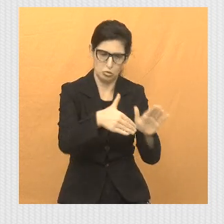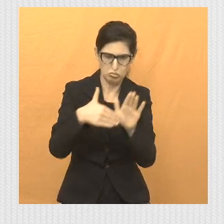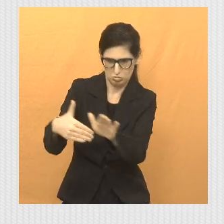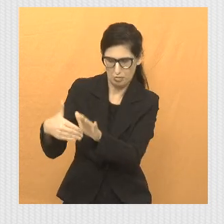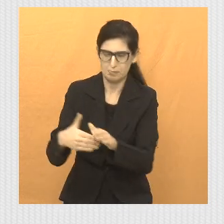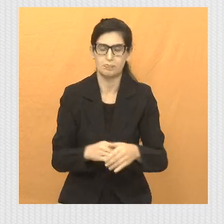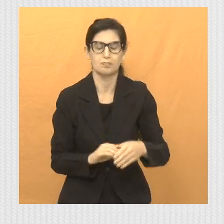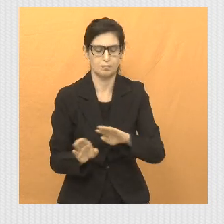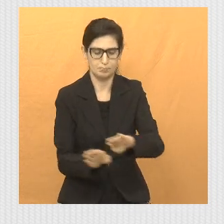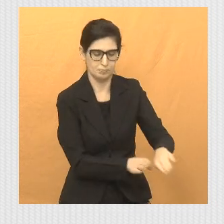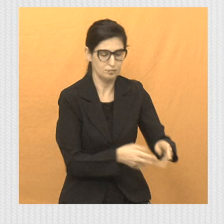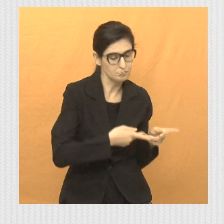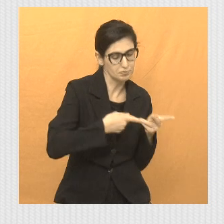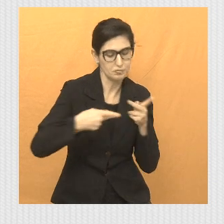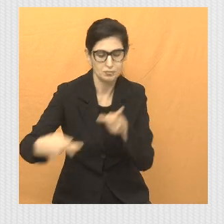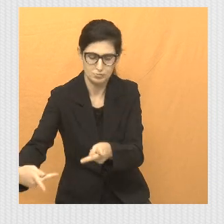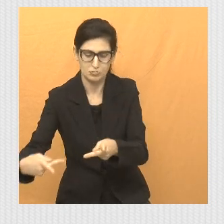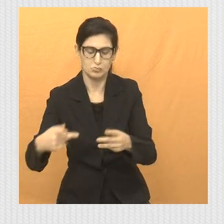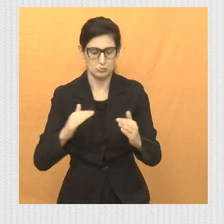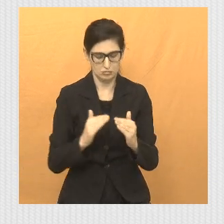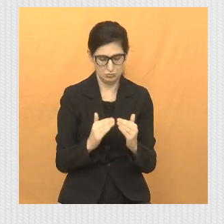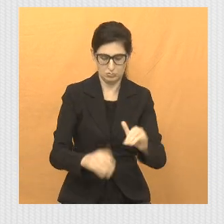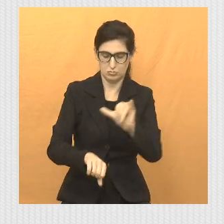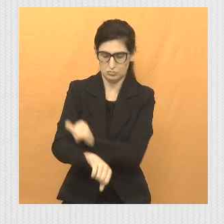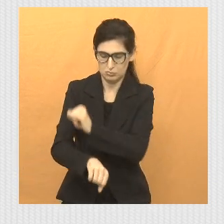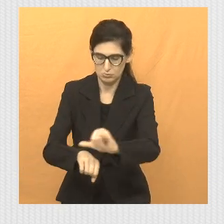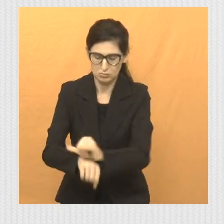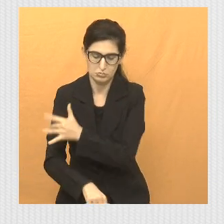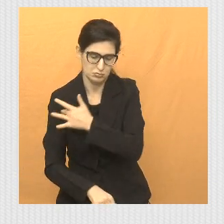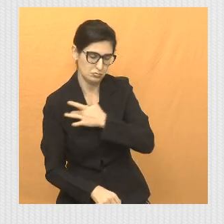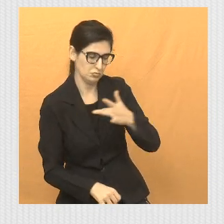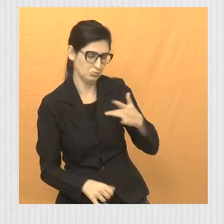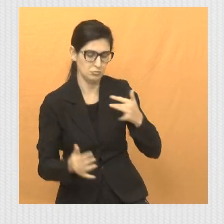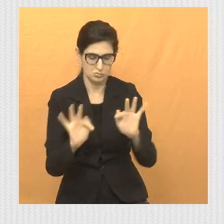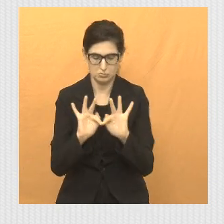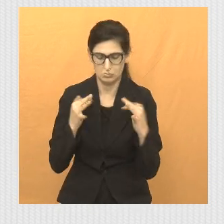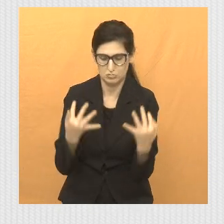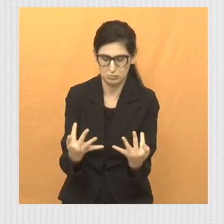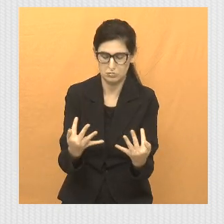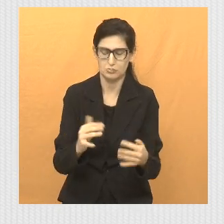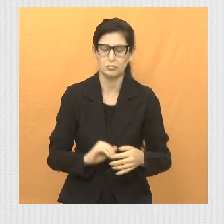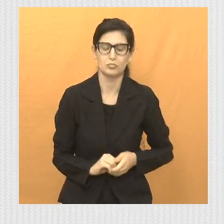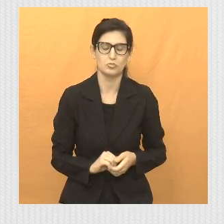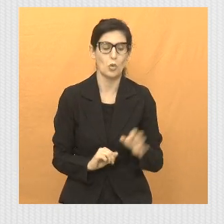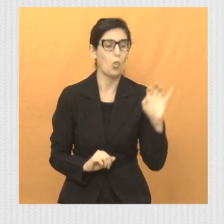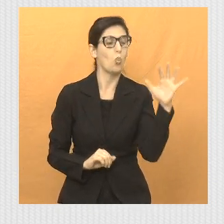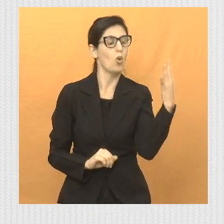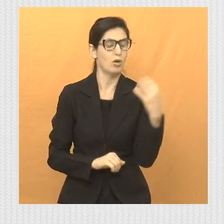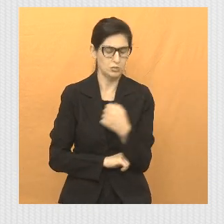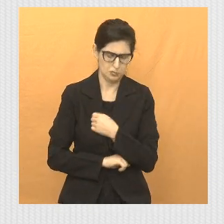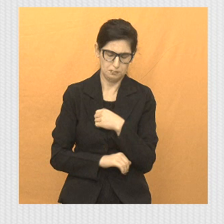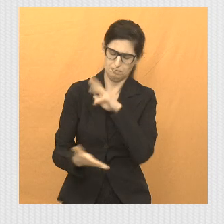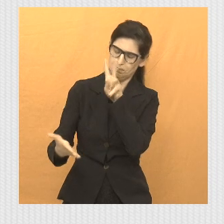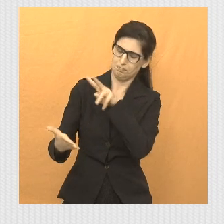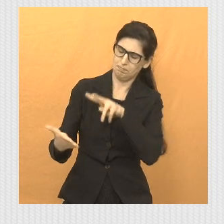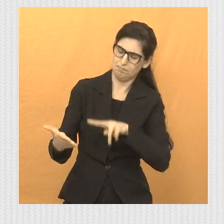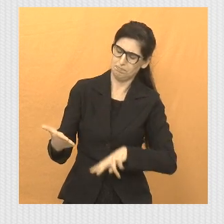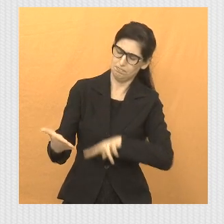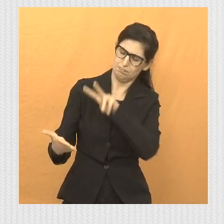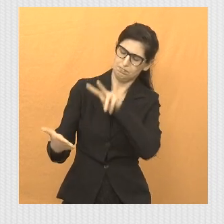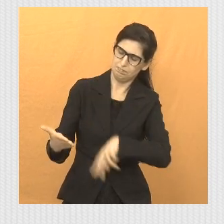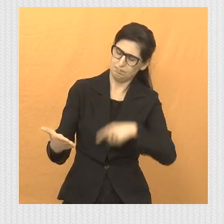Atendimentos, visitas domiciliares na estratégia de saúde da família. Quando avaliamos os